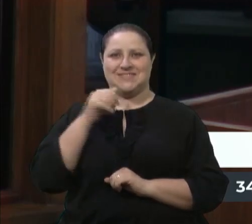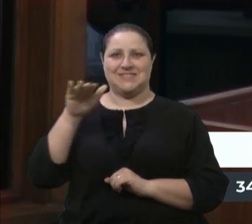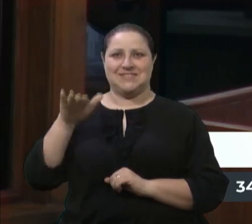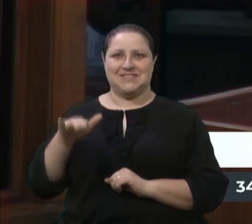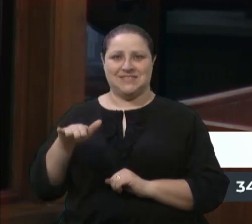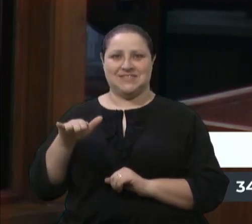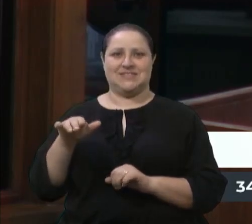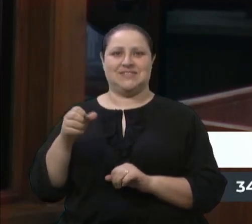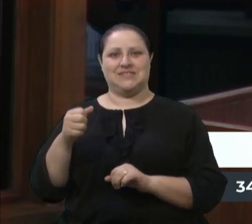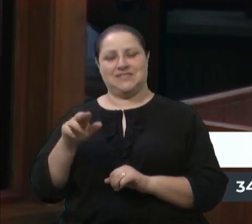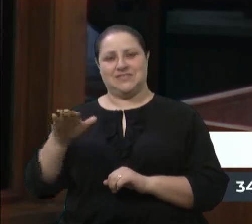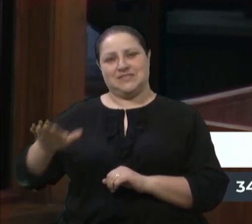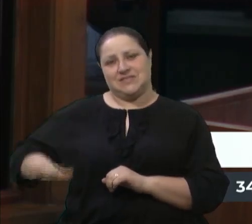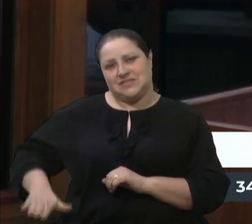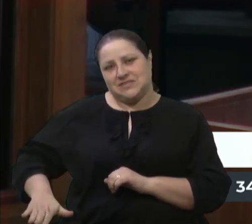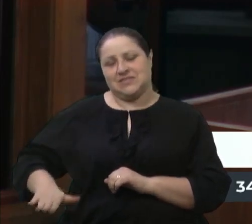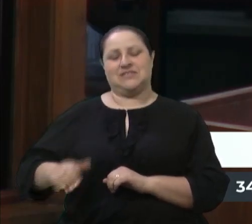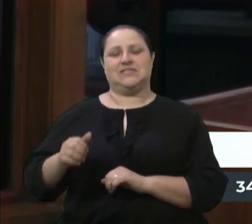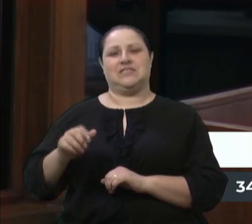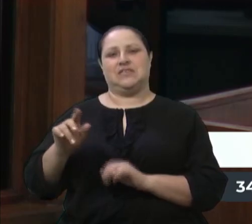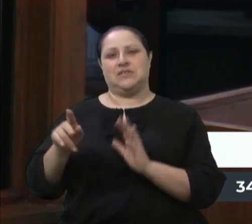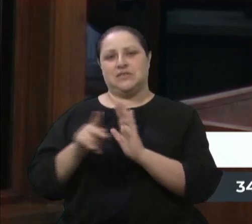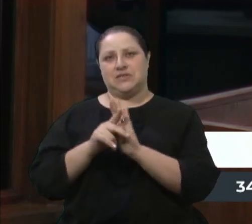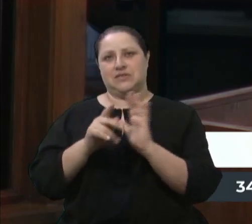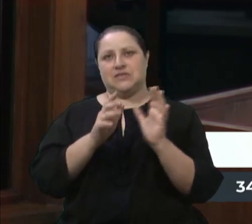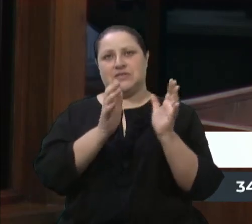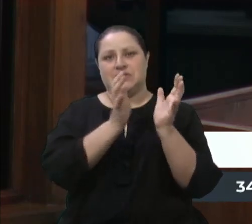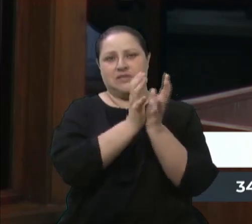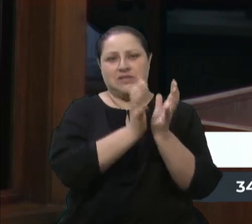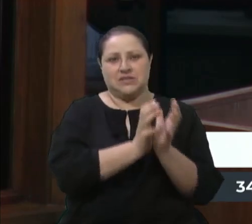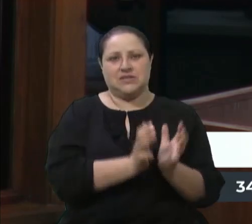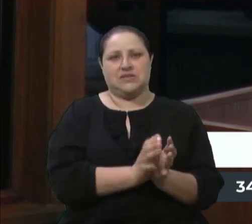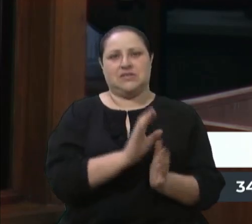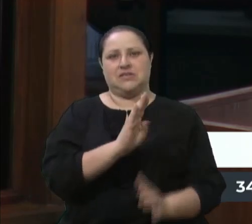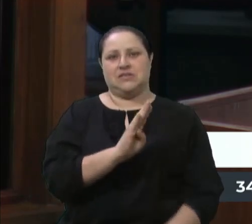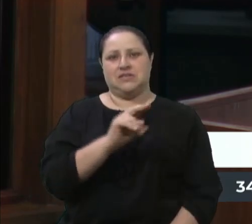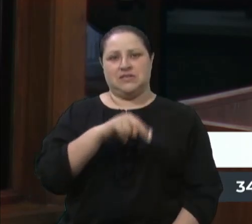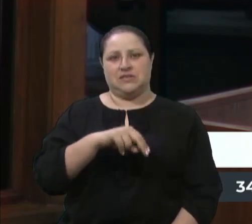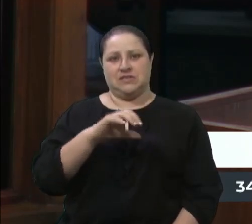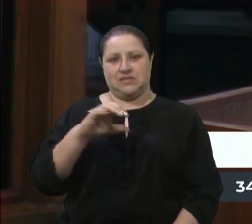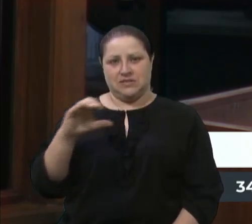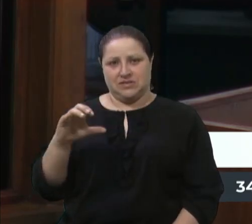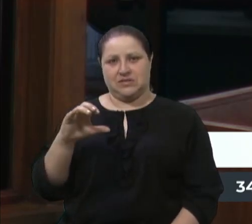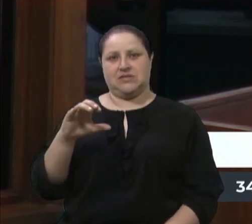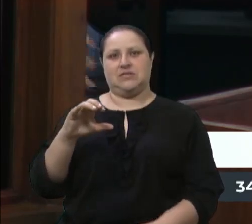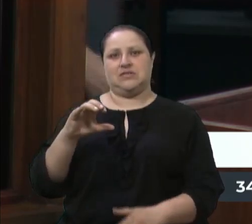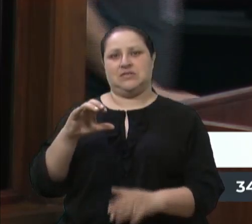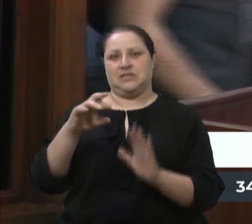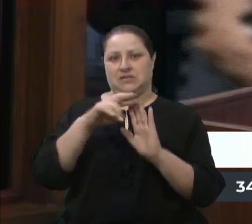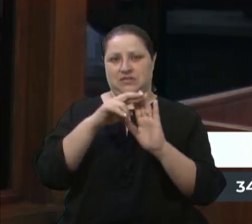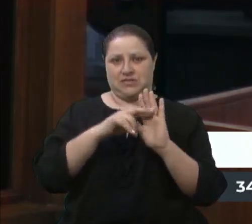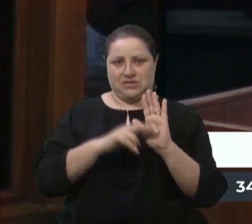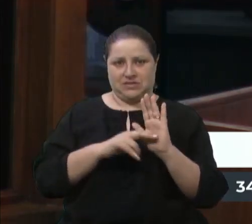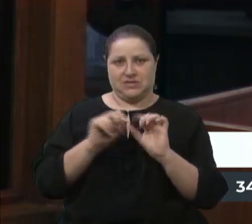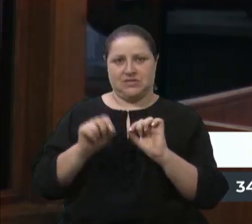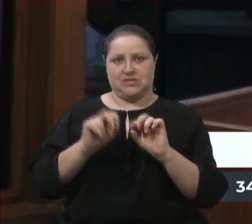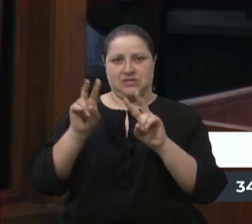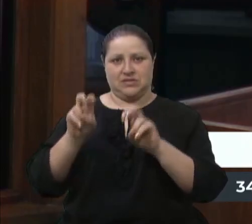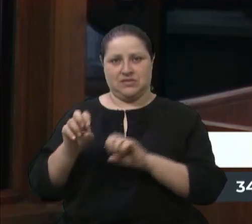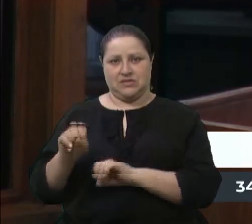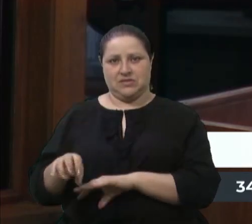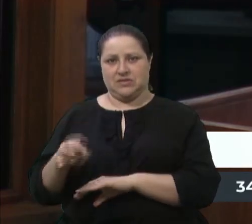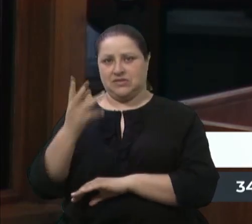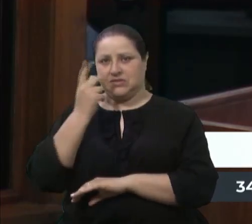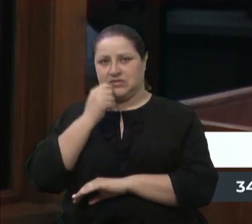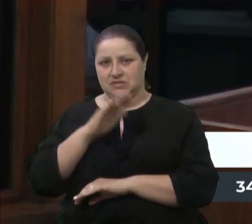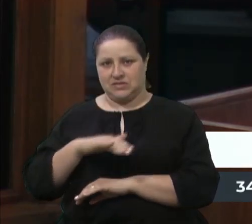ou pequenas, como estabelece as categorias que a BNCC estabelece, que é o tema da educação infantil. Então, nós vamos